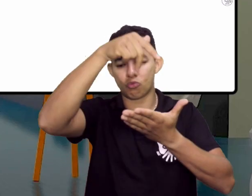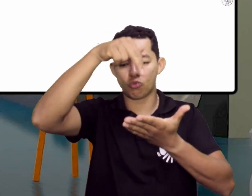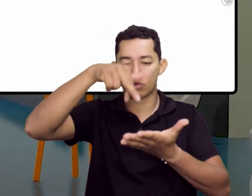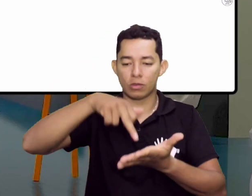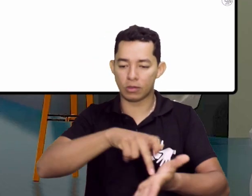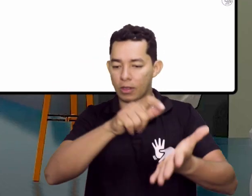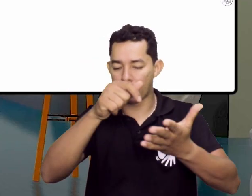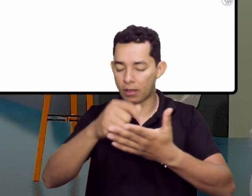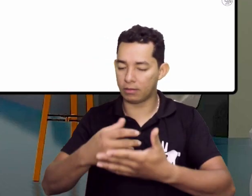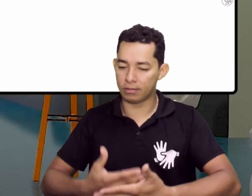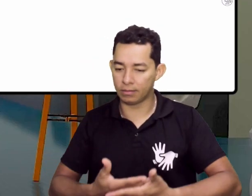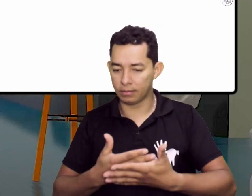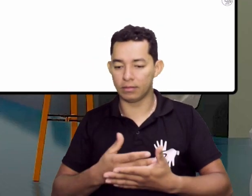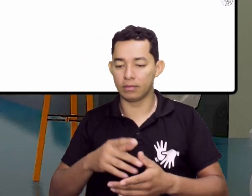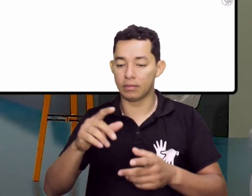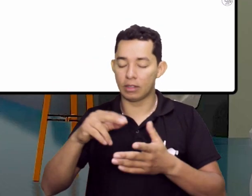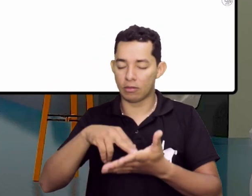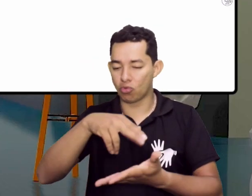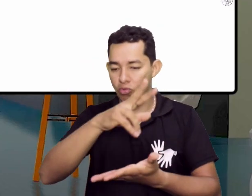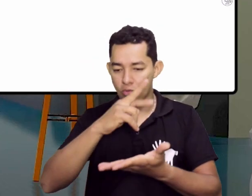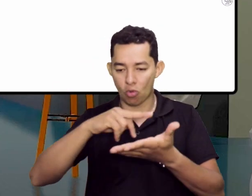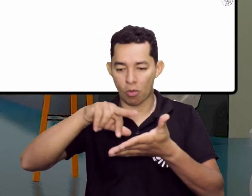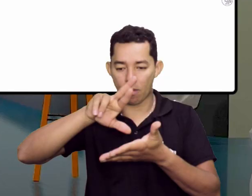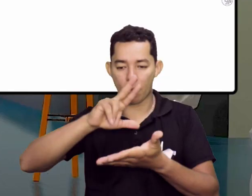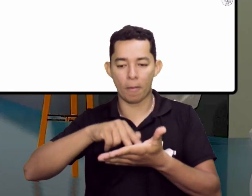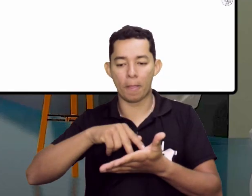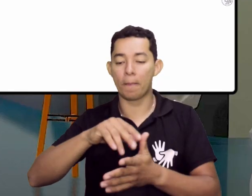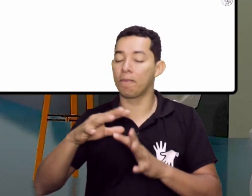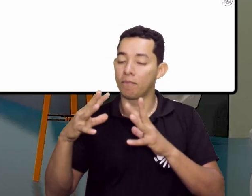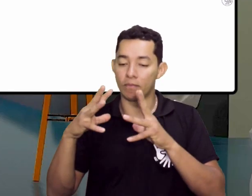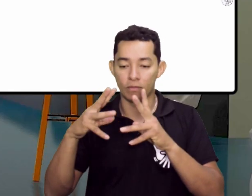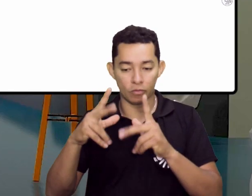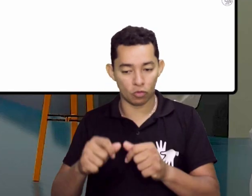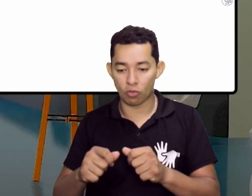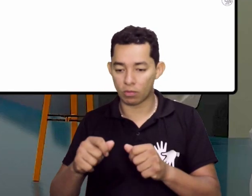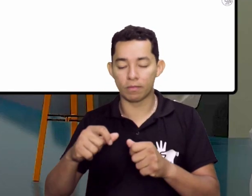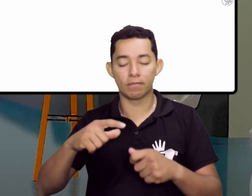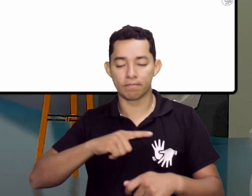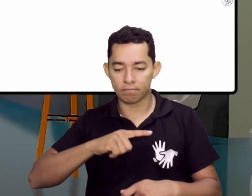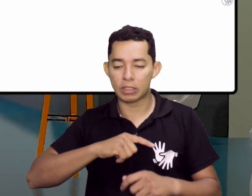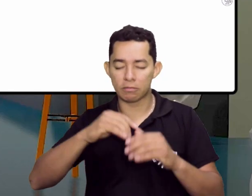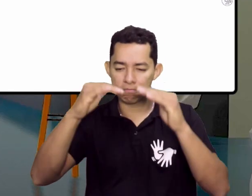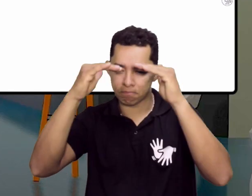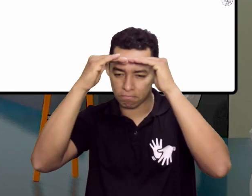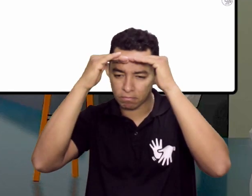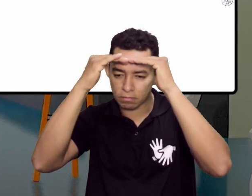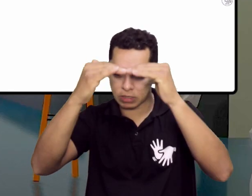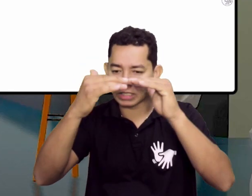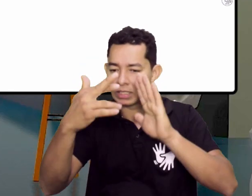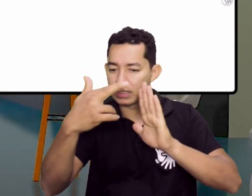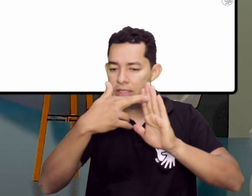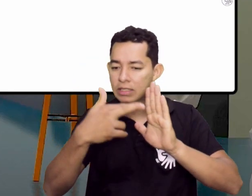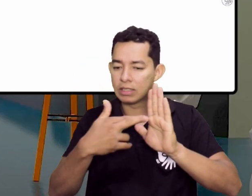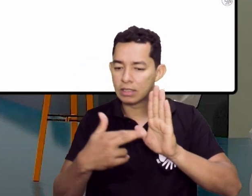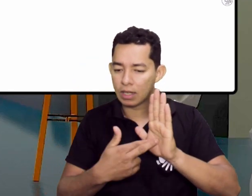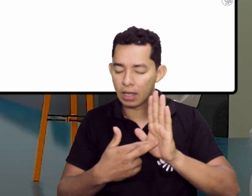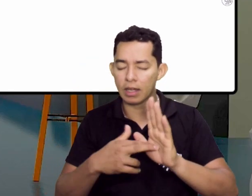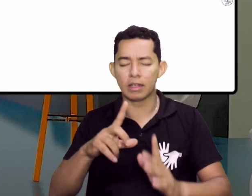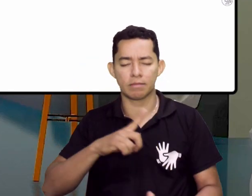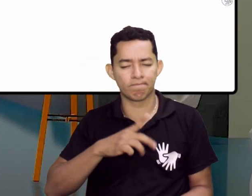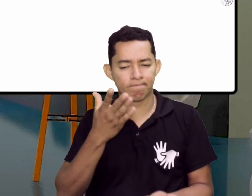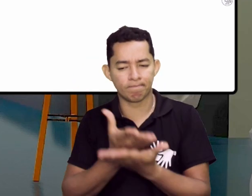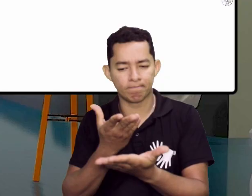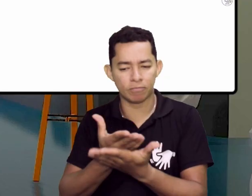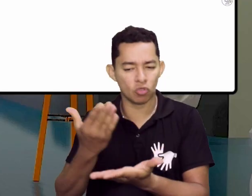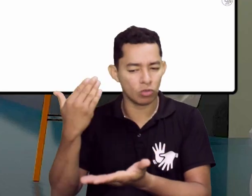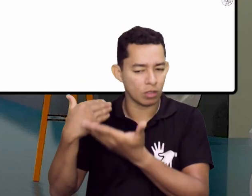também ele faz as piruetas, né, os volteios, mas tudo aquilo ali é estudado,